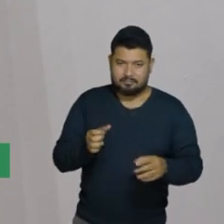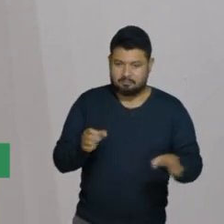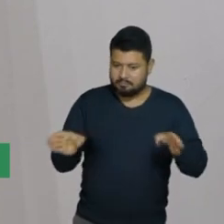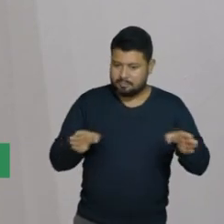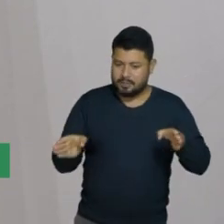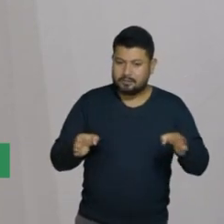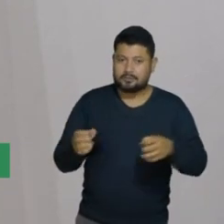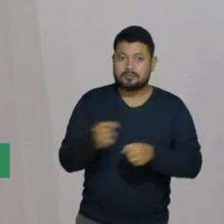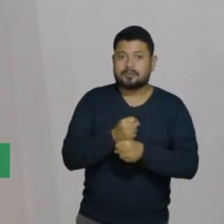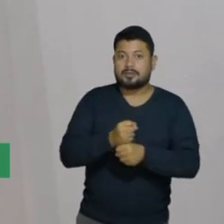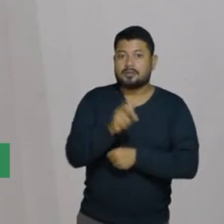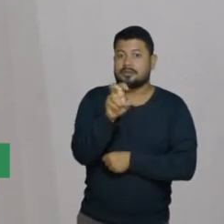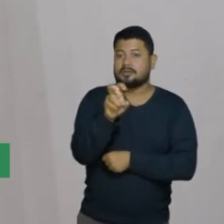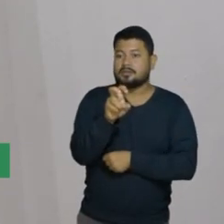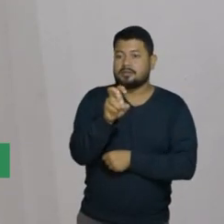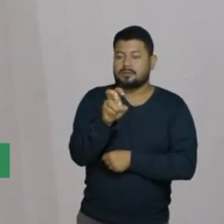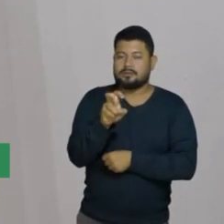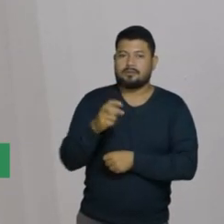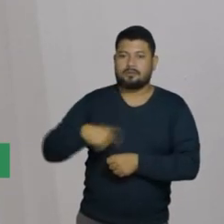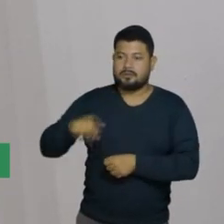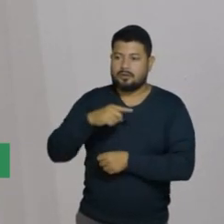recurso, só 6 meses,